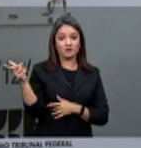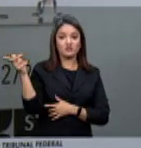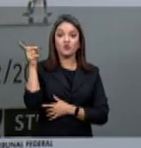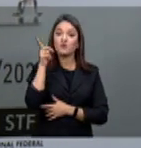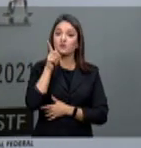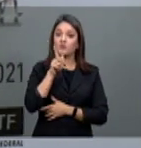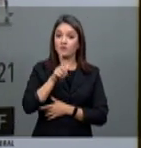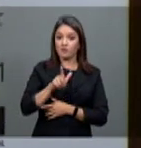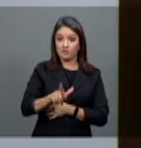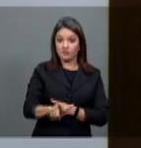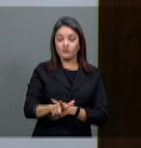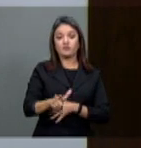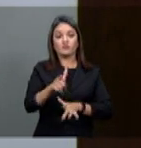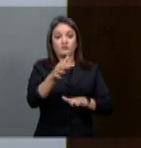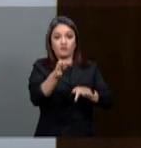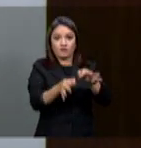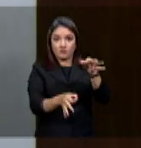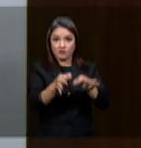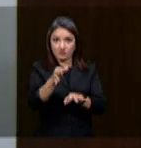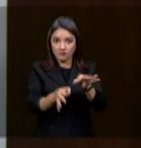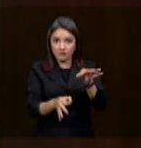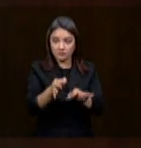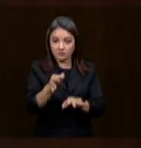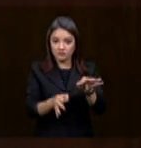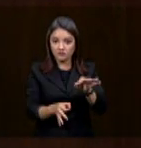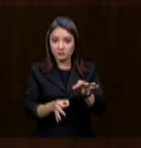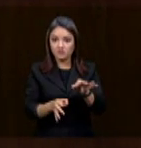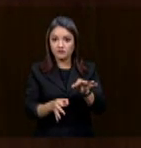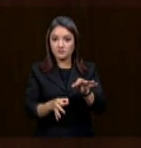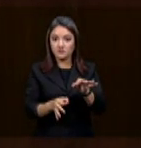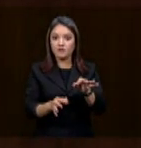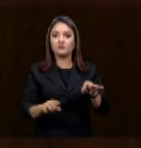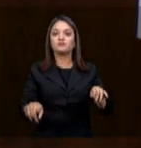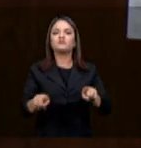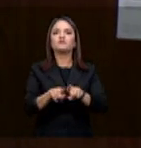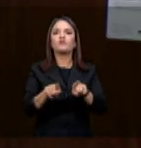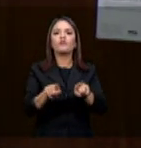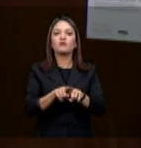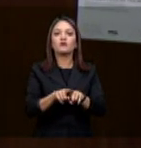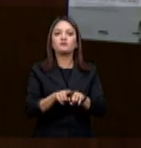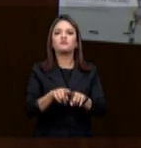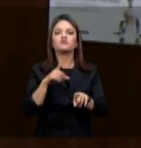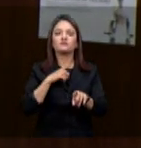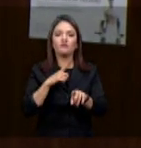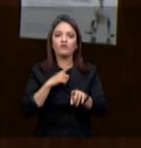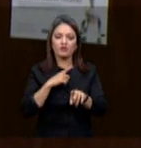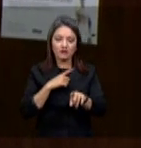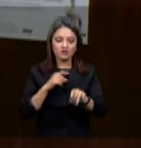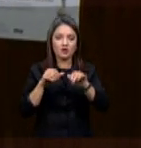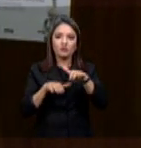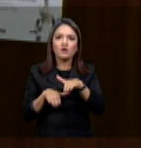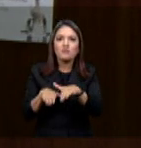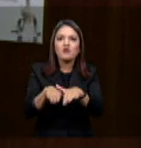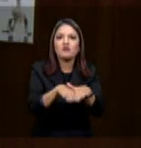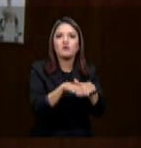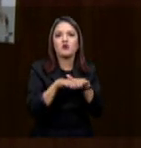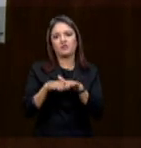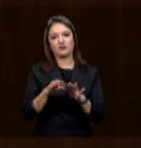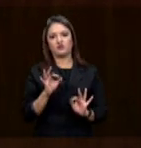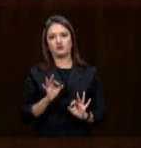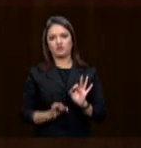a justiça e o patamar equitativo do seu significado